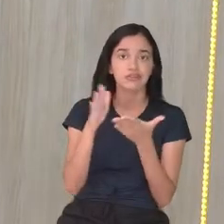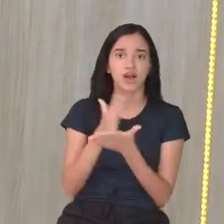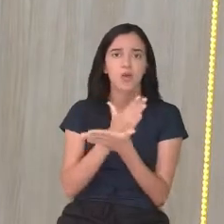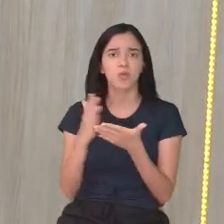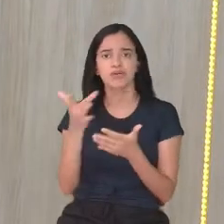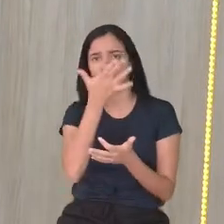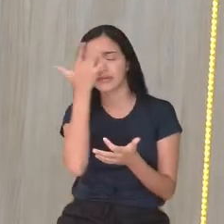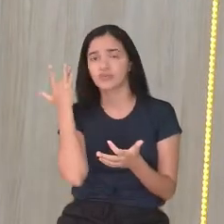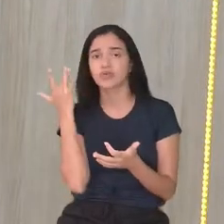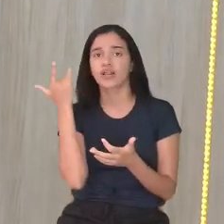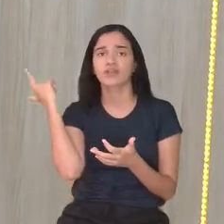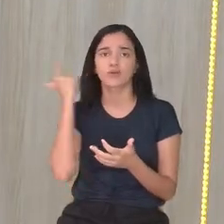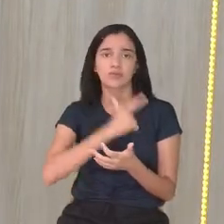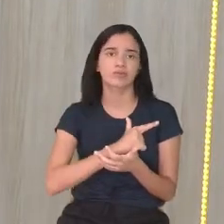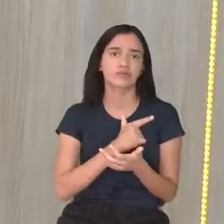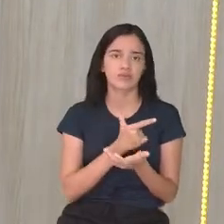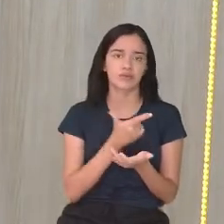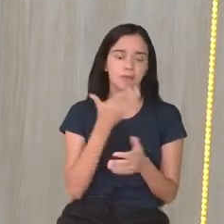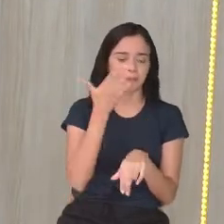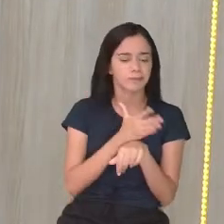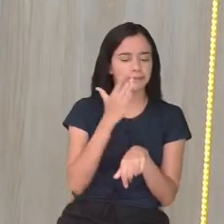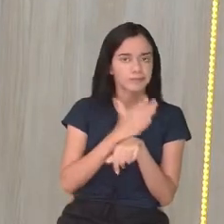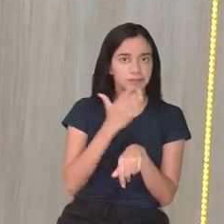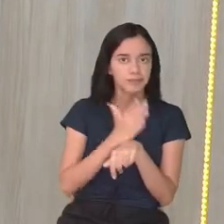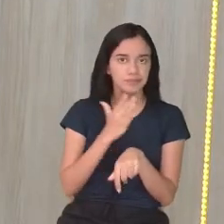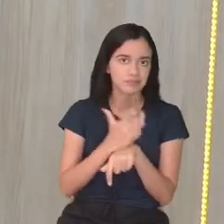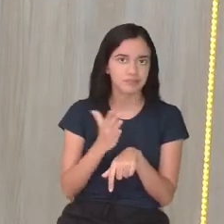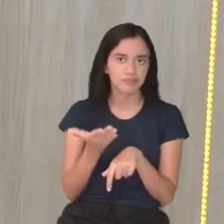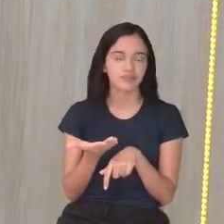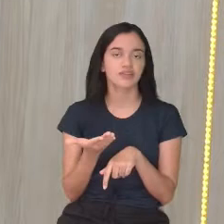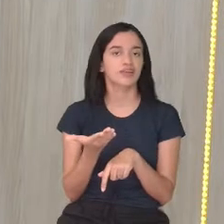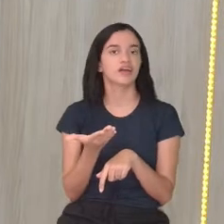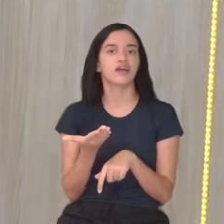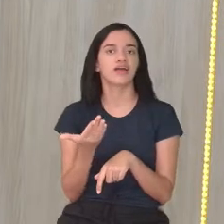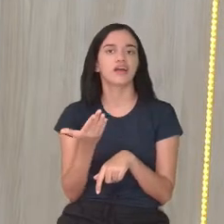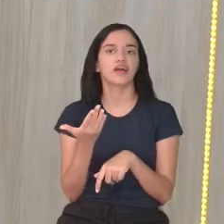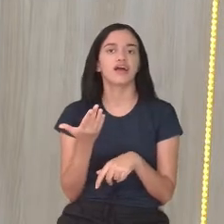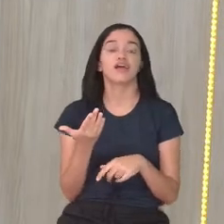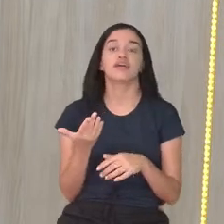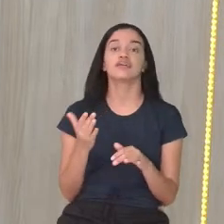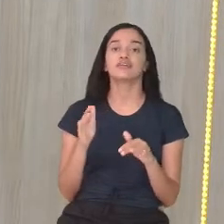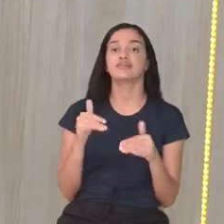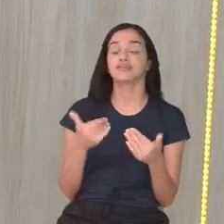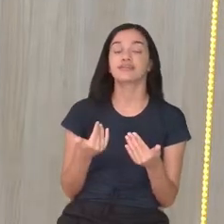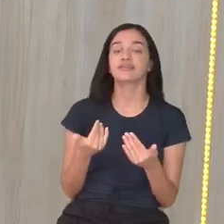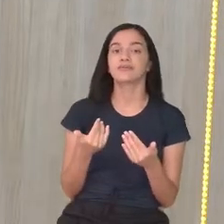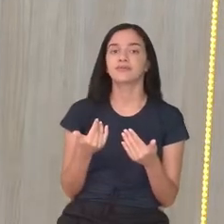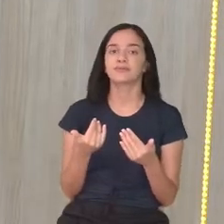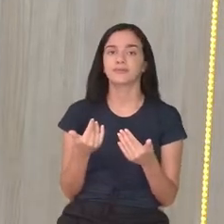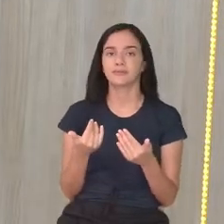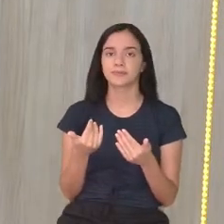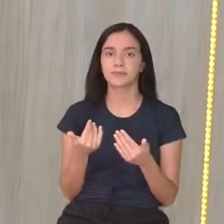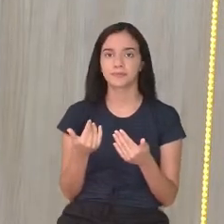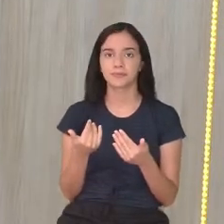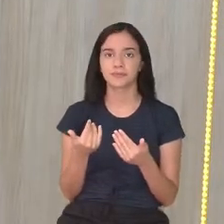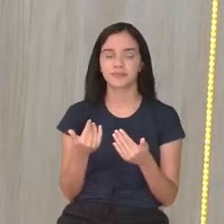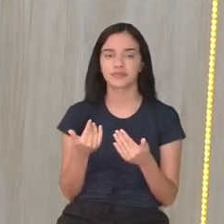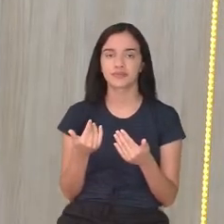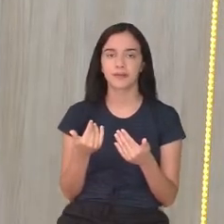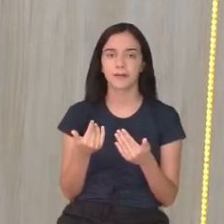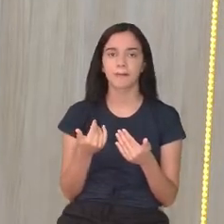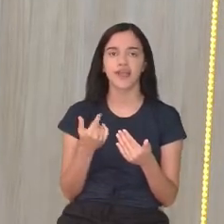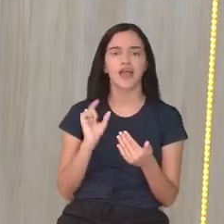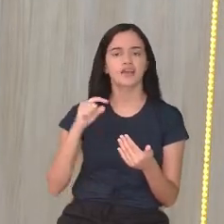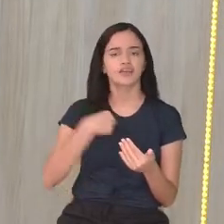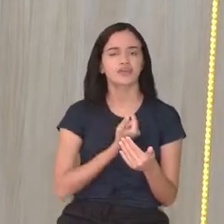não consigam ali praticar, né? Não consigam executar. E aí,